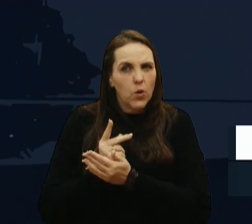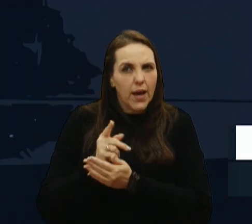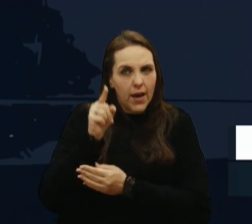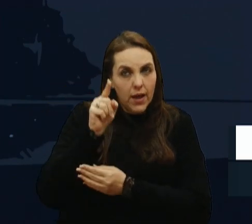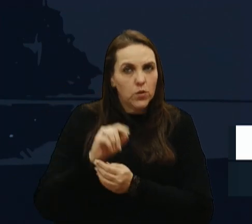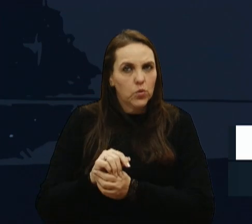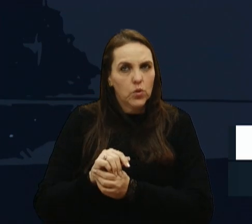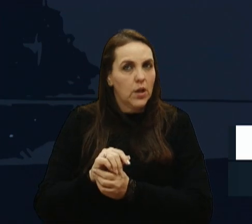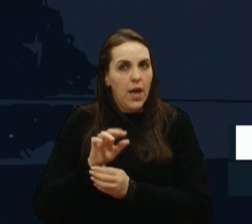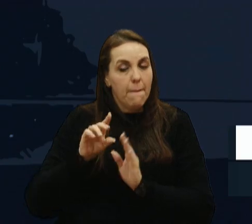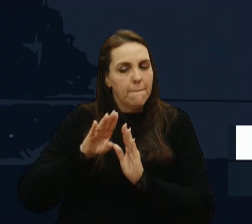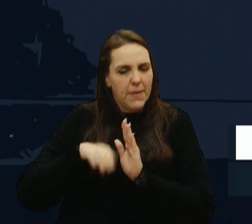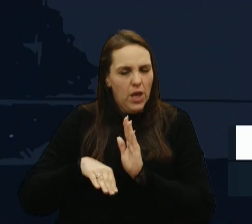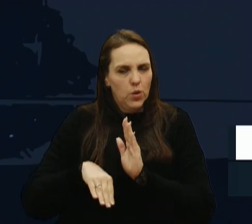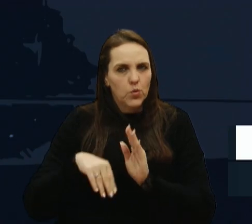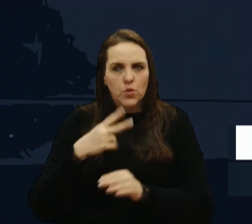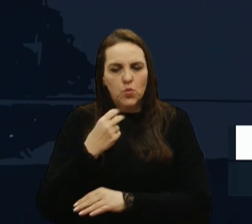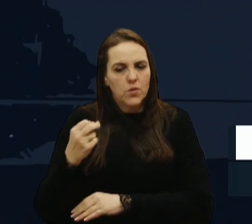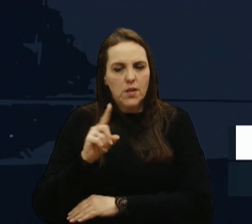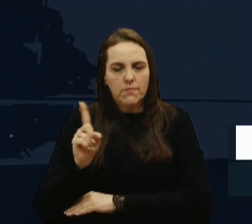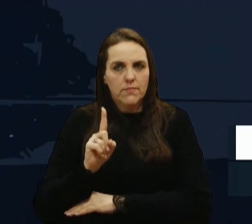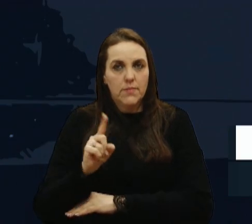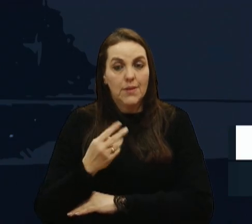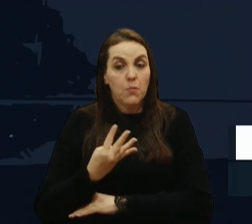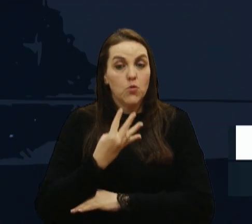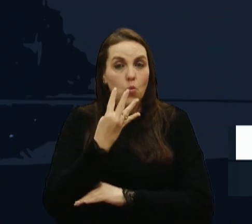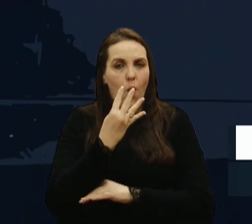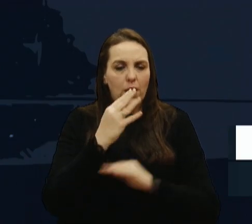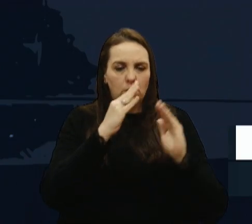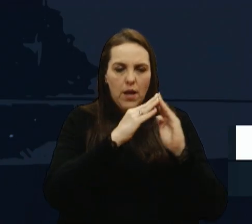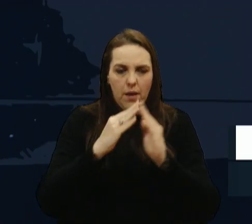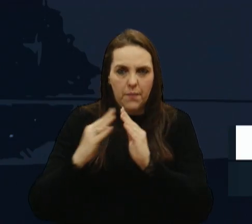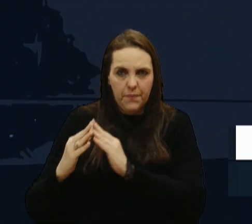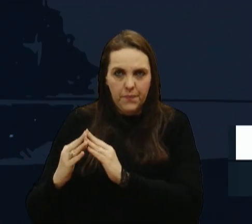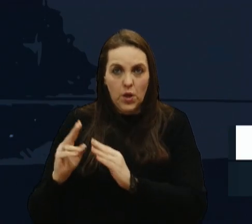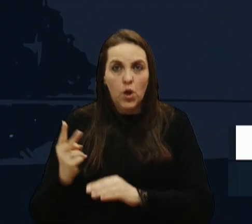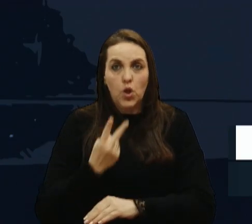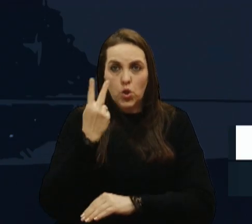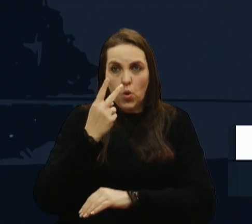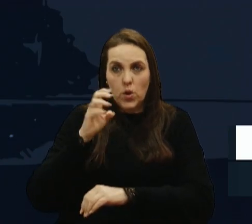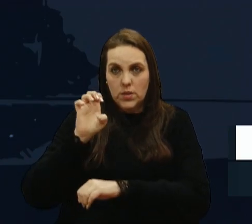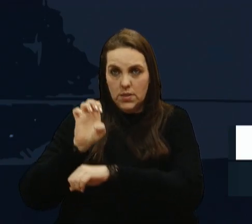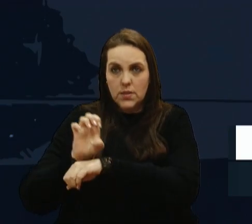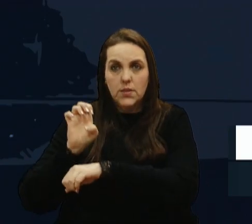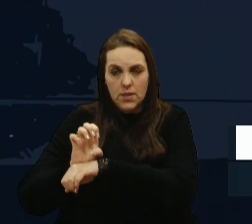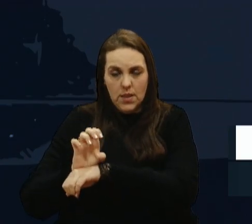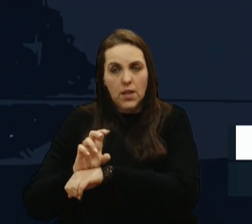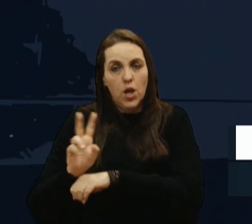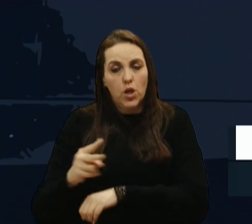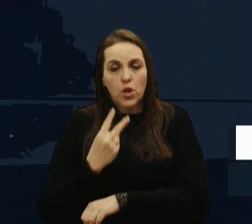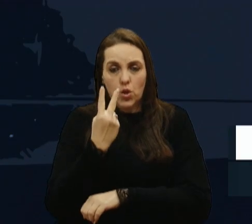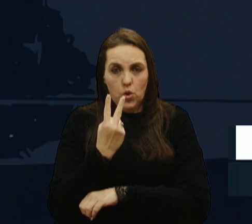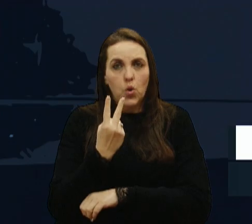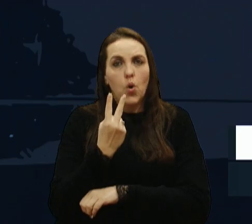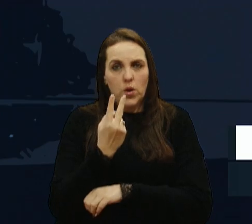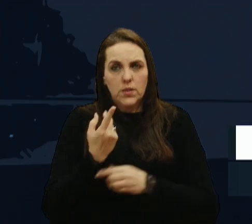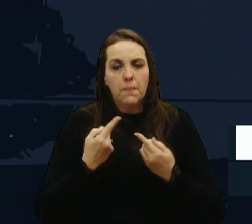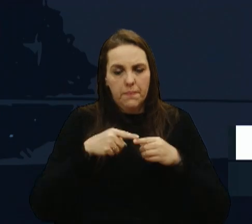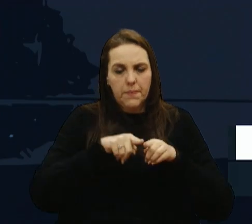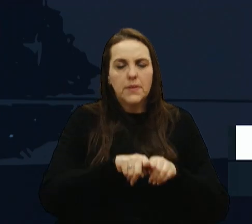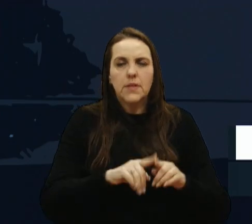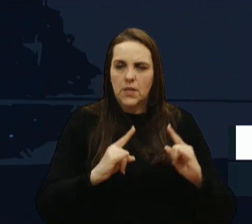não são 200. Nós temos 4 abrigos, 2 estatais, que são os nossos, e 2 em parceria com